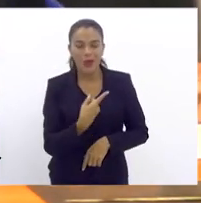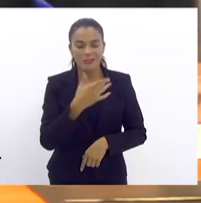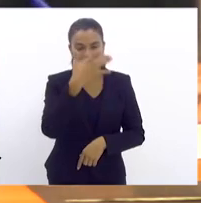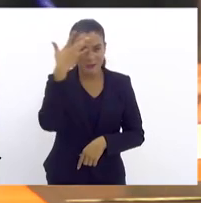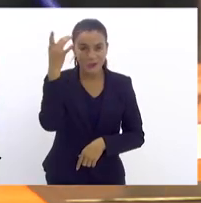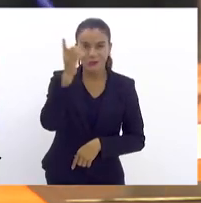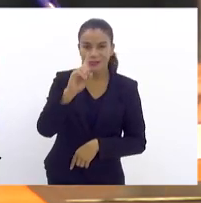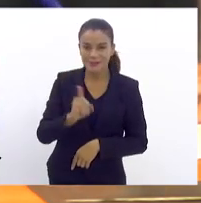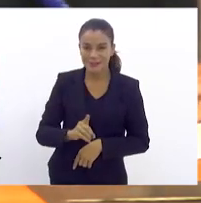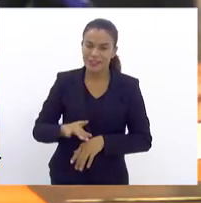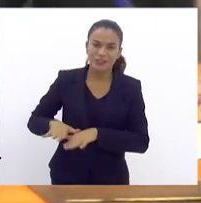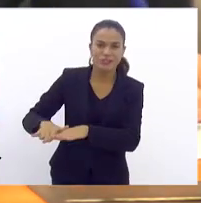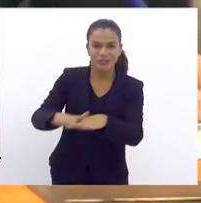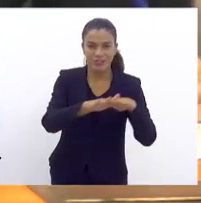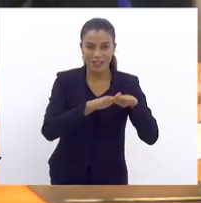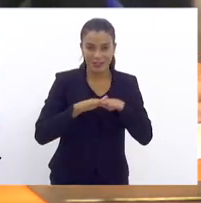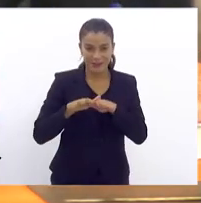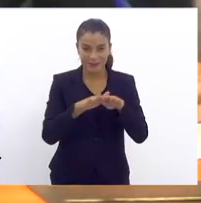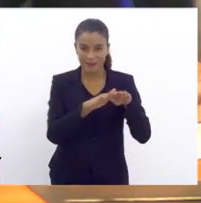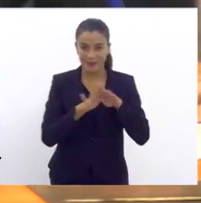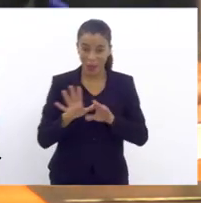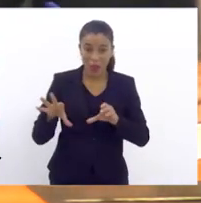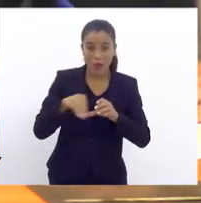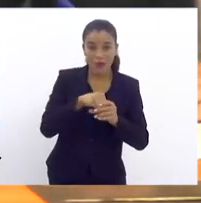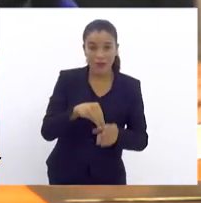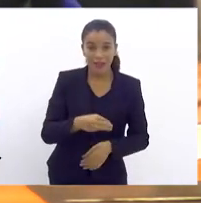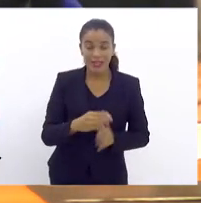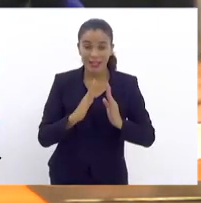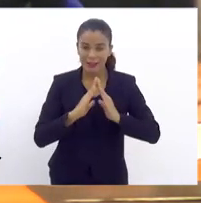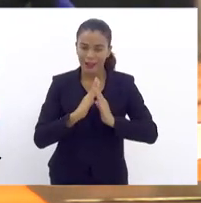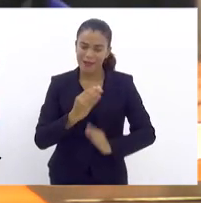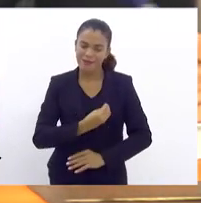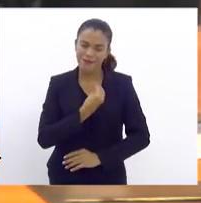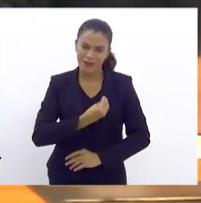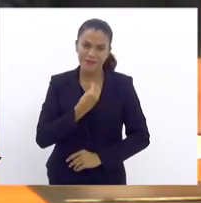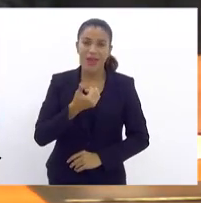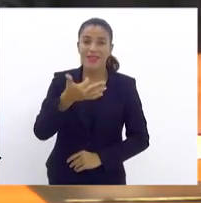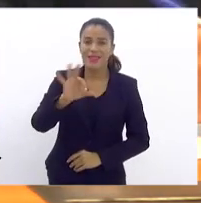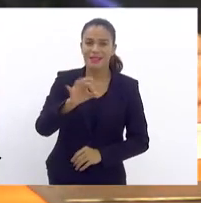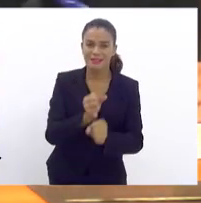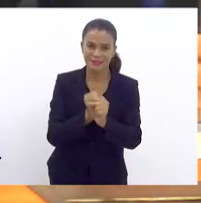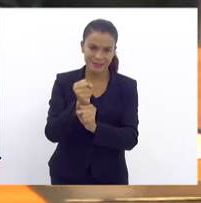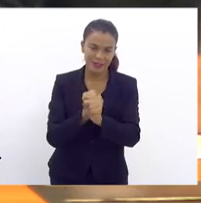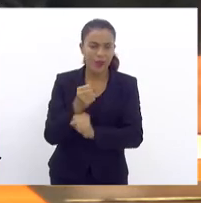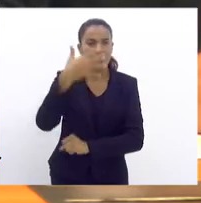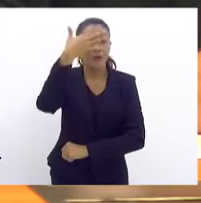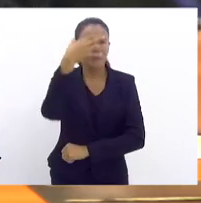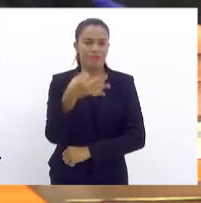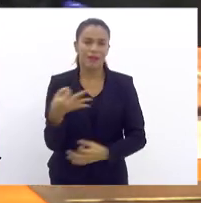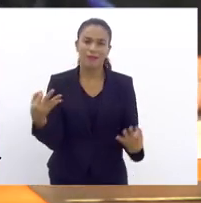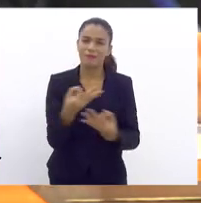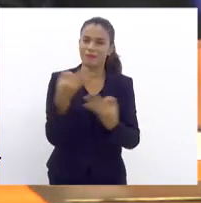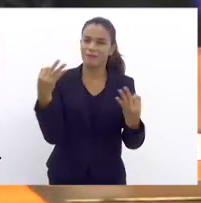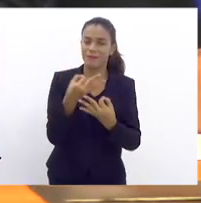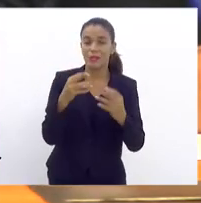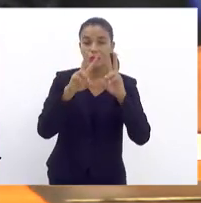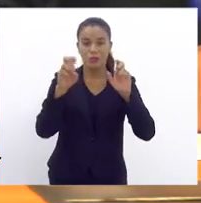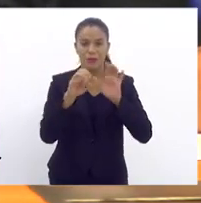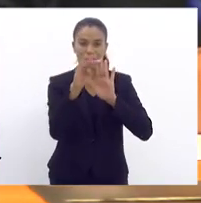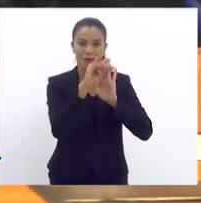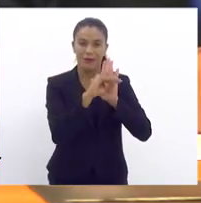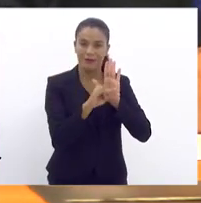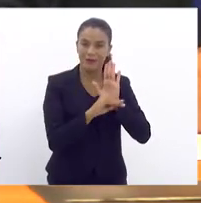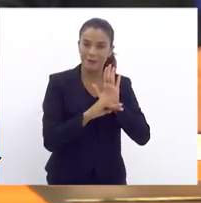em geral e eu vivo dentro da minha casa há dez anos então eu entendo perfeitamente sobre a pauta